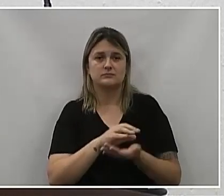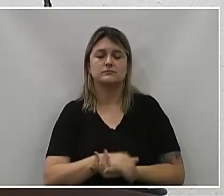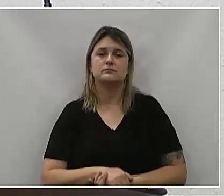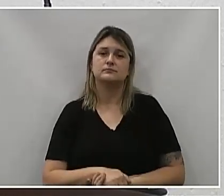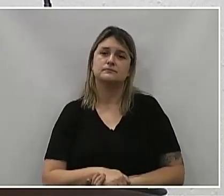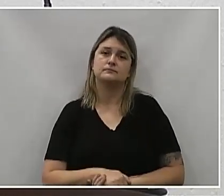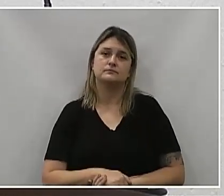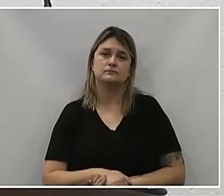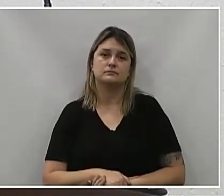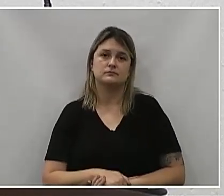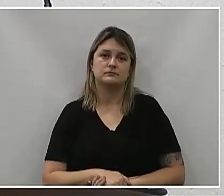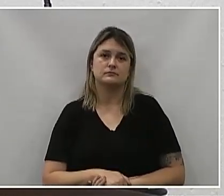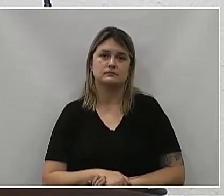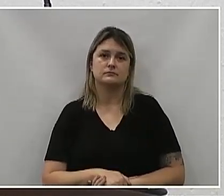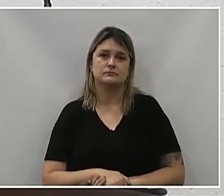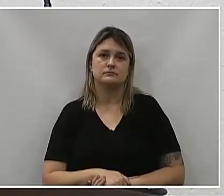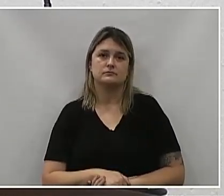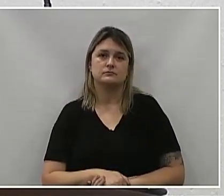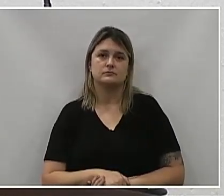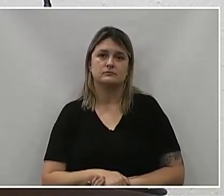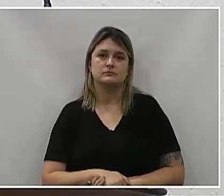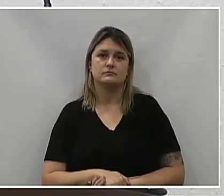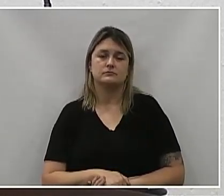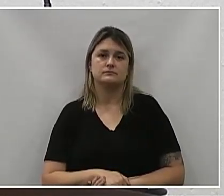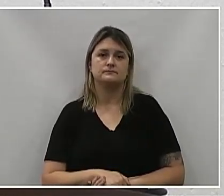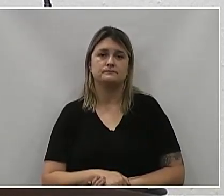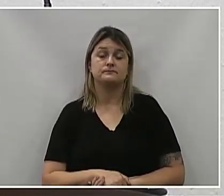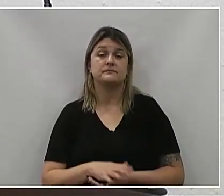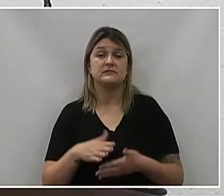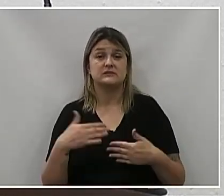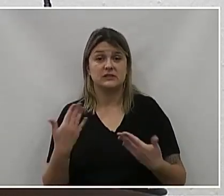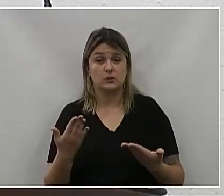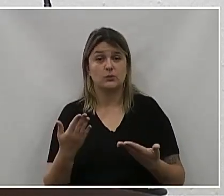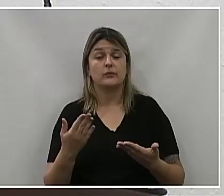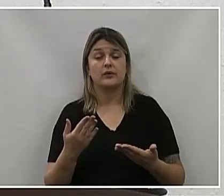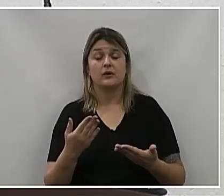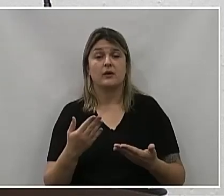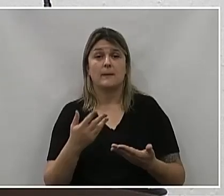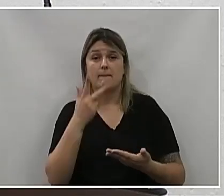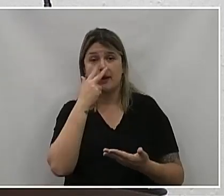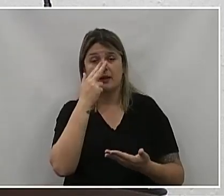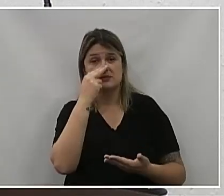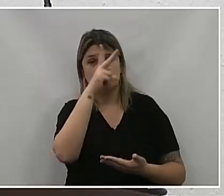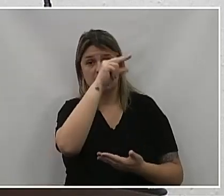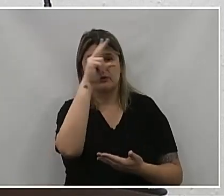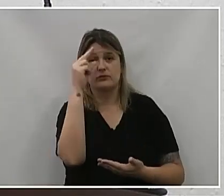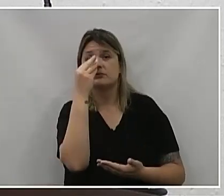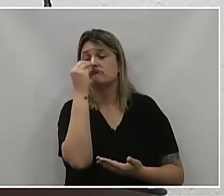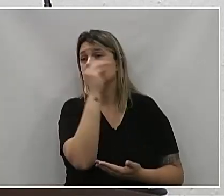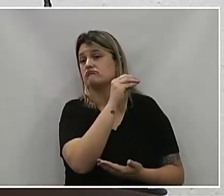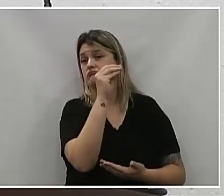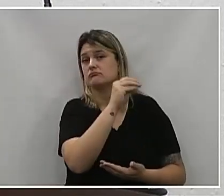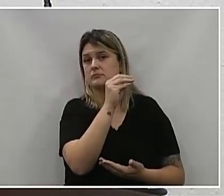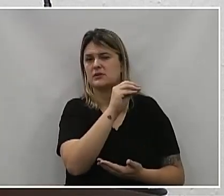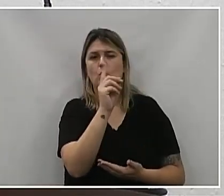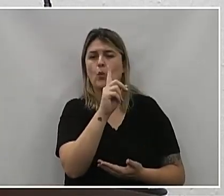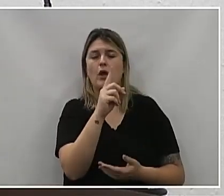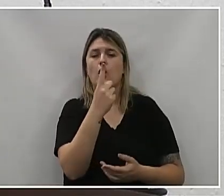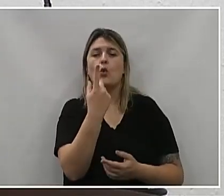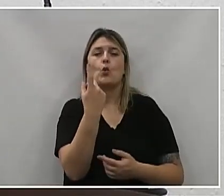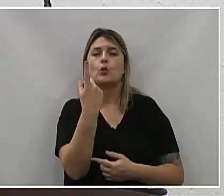vezes por semana, na quarta e na sexta. Então, assim, gente, é descaso total aí. Eu acho que não é o